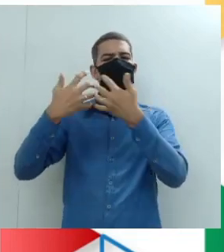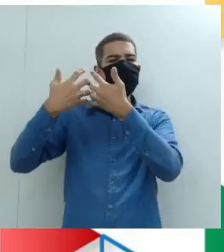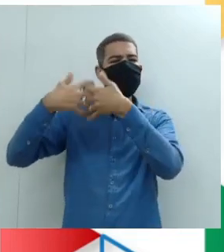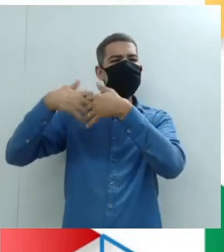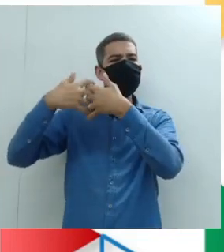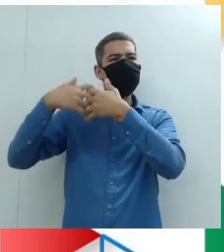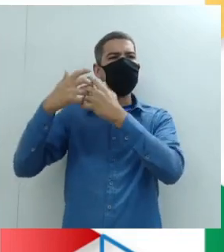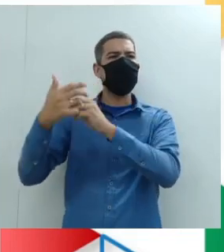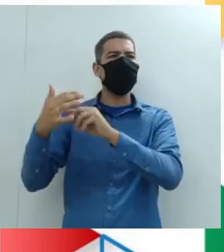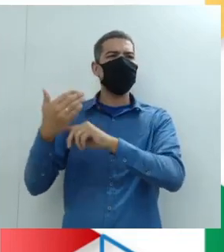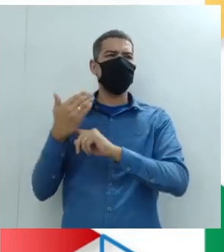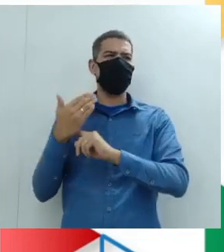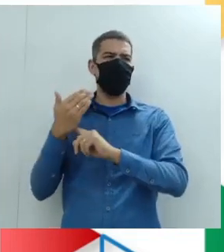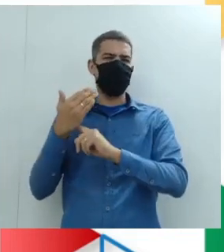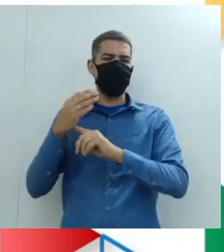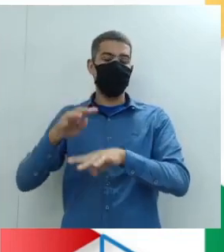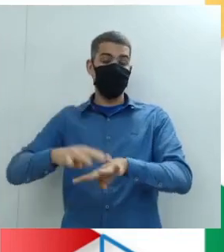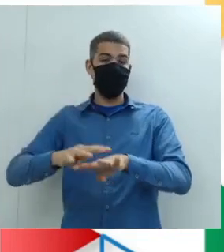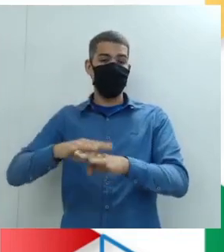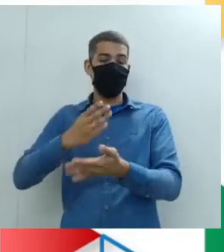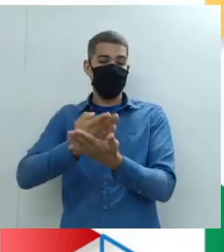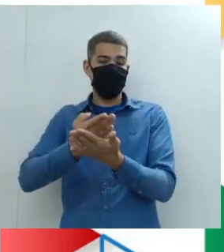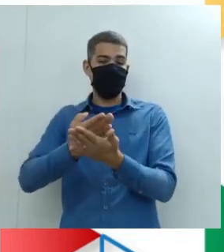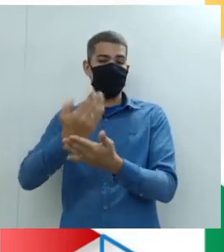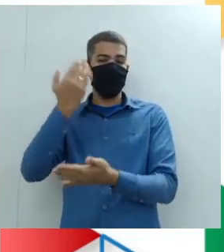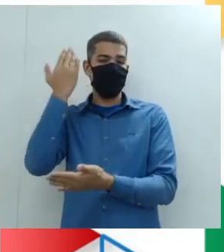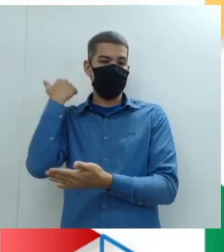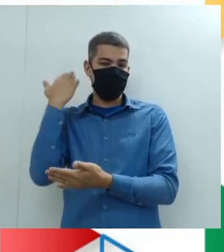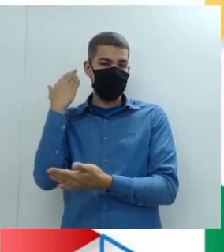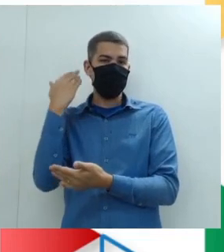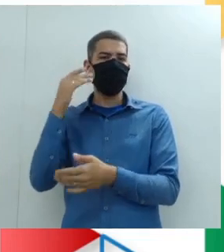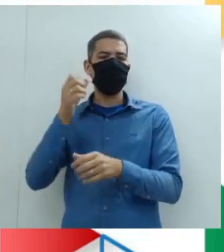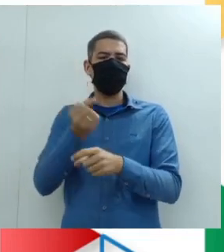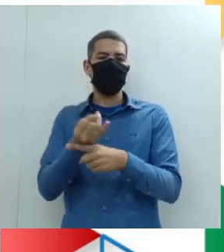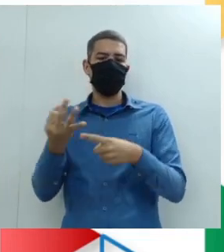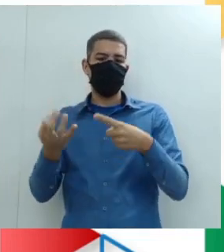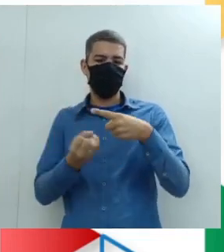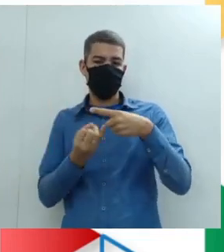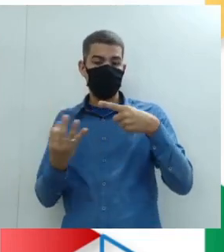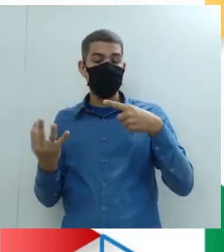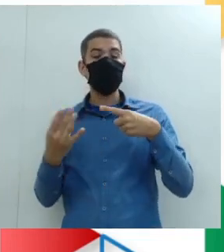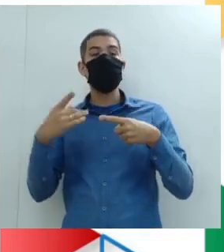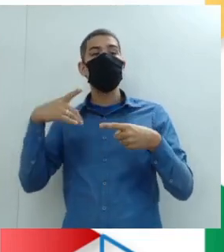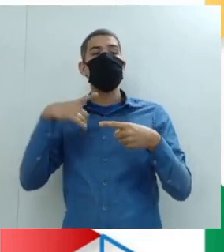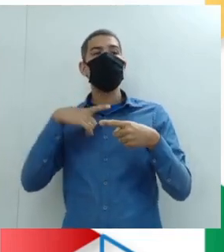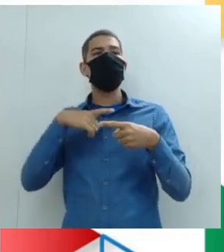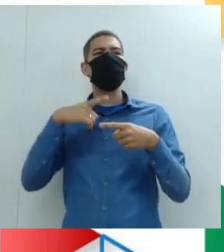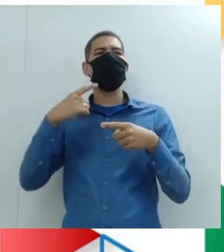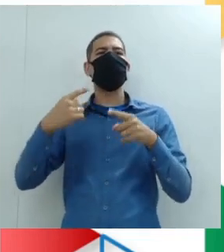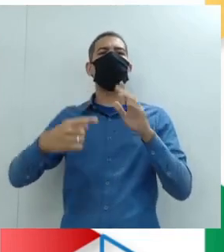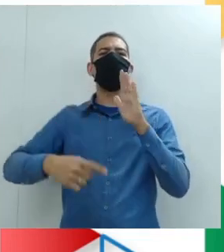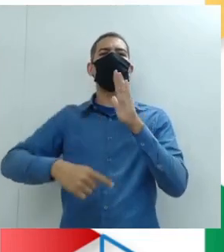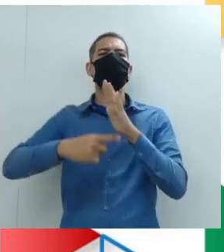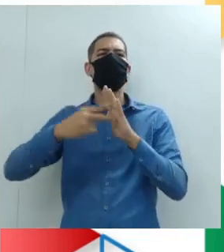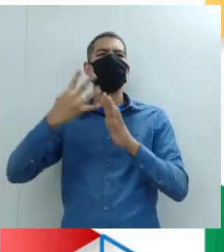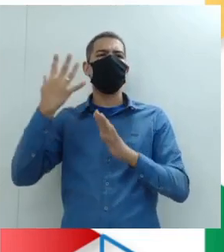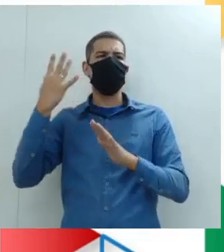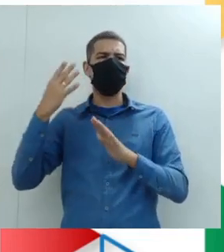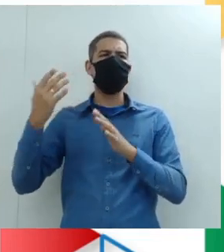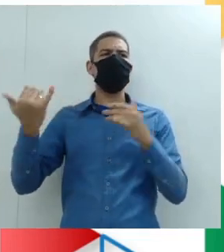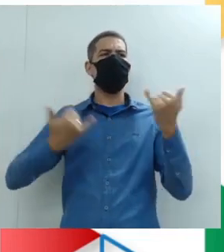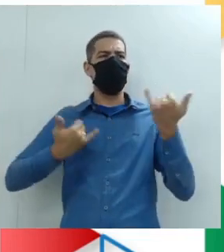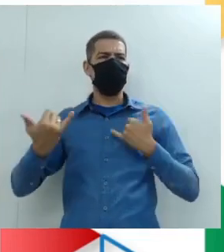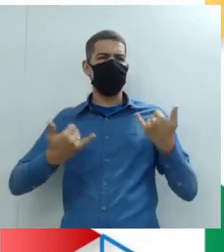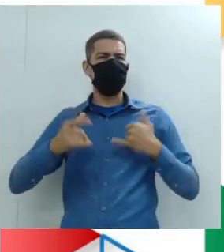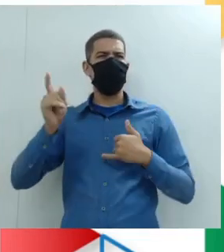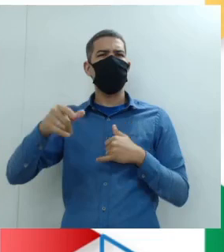história da matemática, já fazendo uma revisão aí sobre a ideia de fração, as primeiras notícias que nós temos